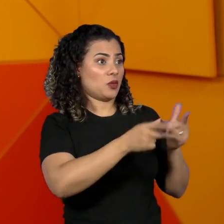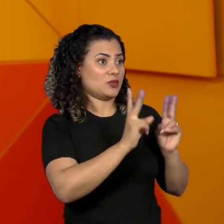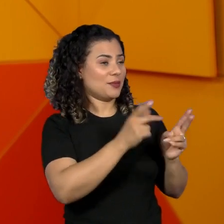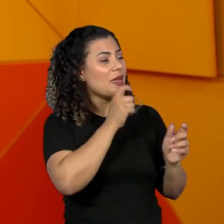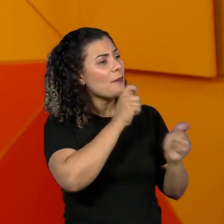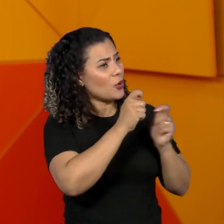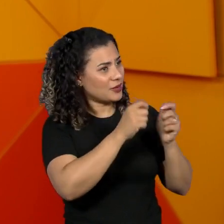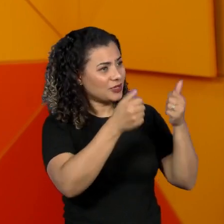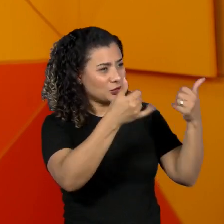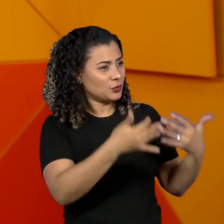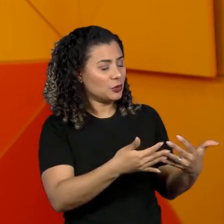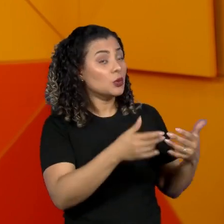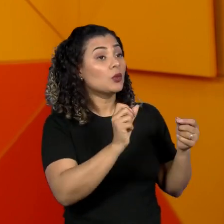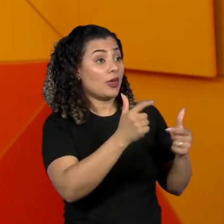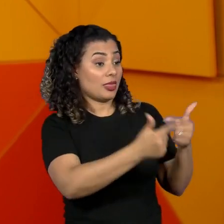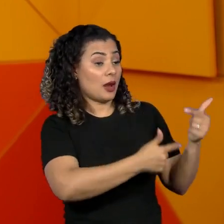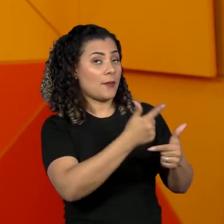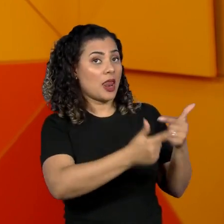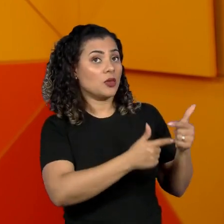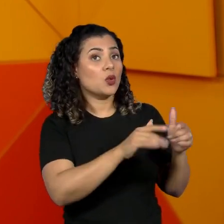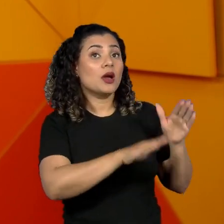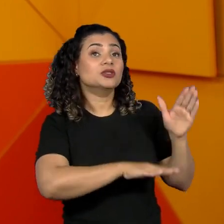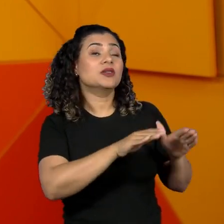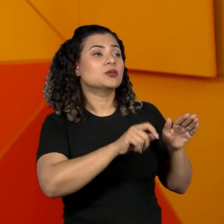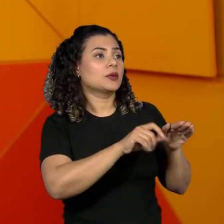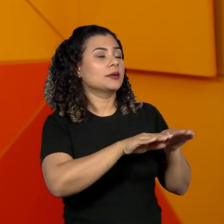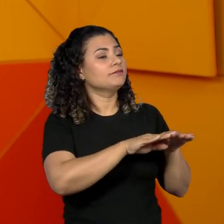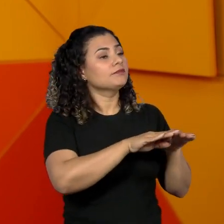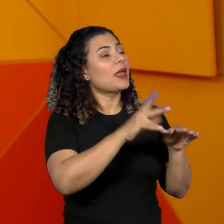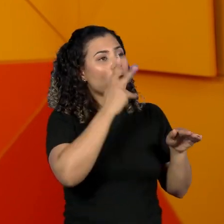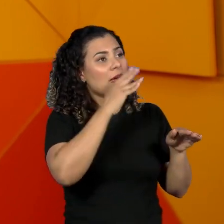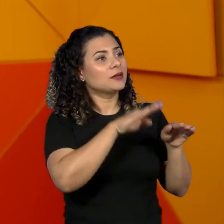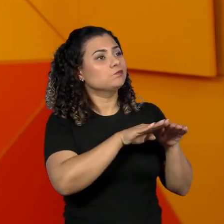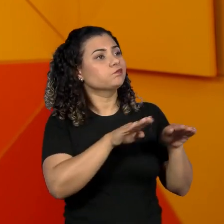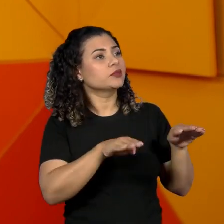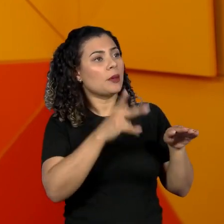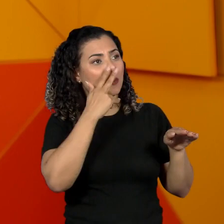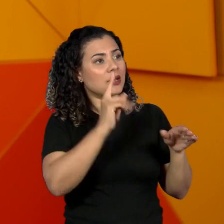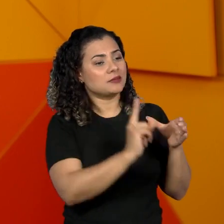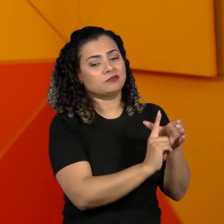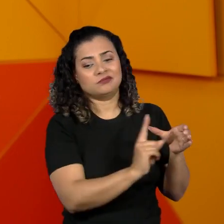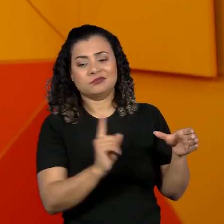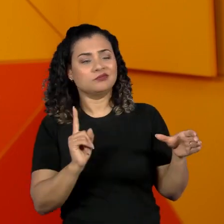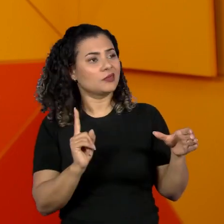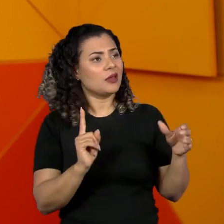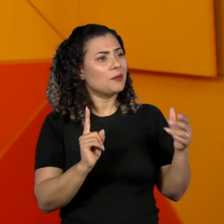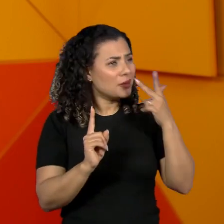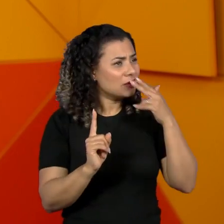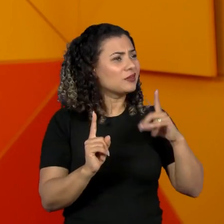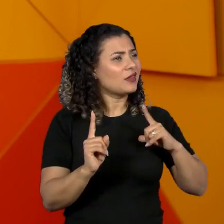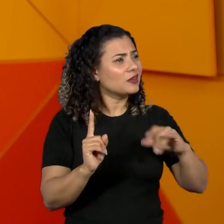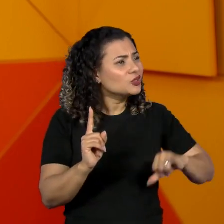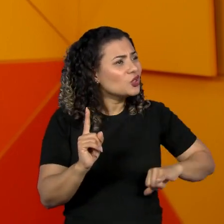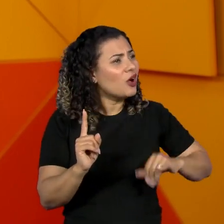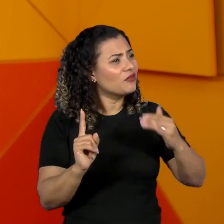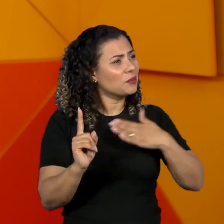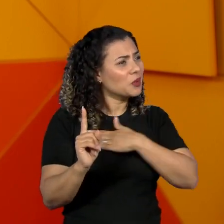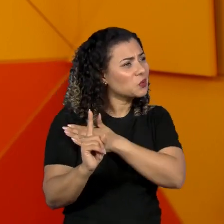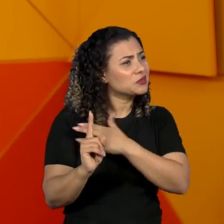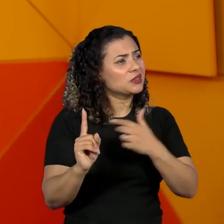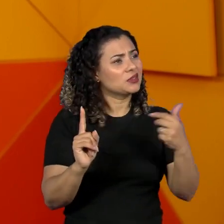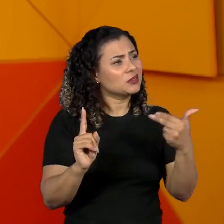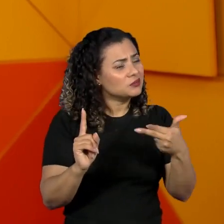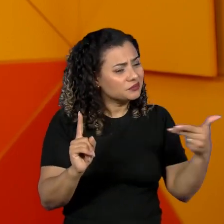a gente traz isso, esse trabalhador que às vezes ele está à margem ali social. Então, a gente vê muito as cooperativas de